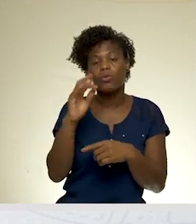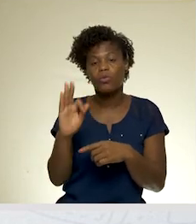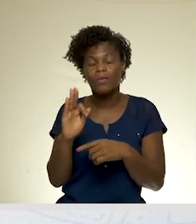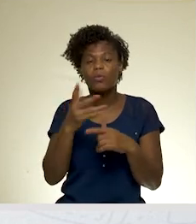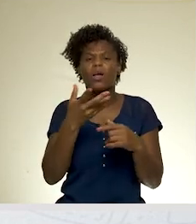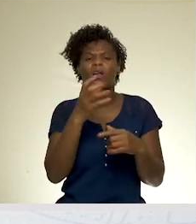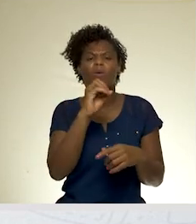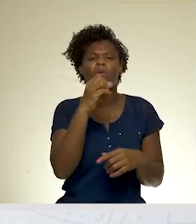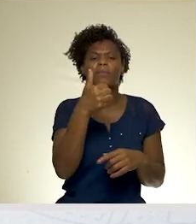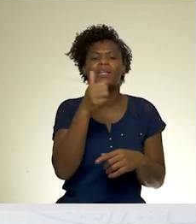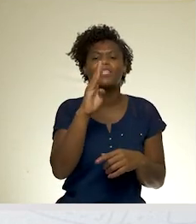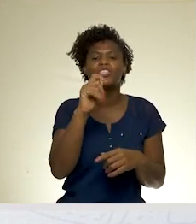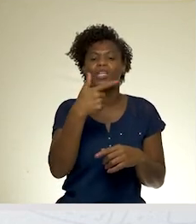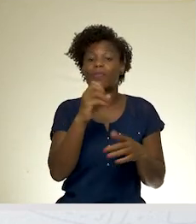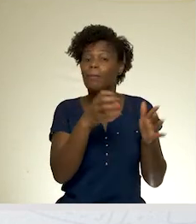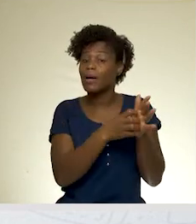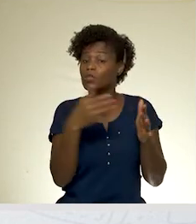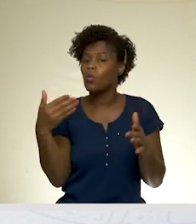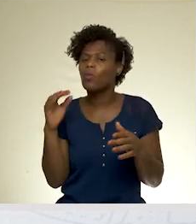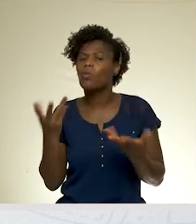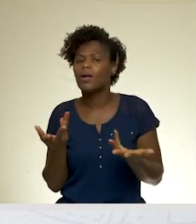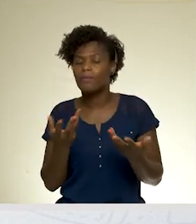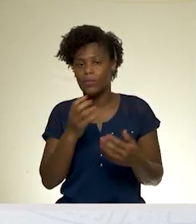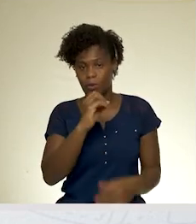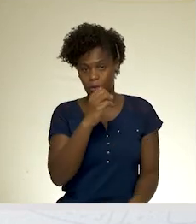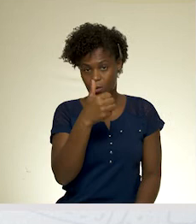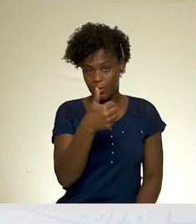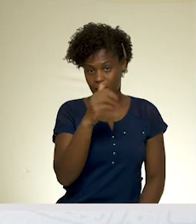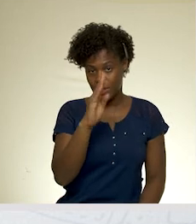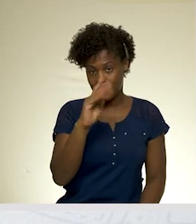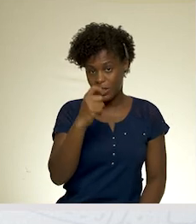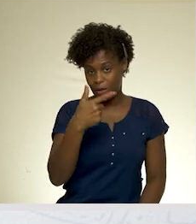1? O objeto de imagem 1 é 2.